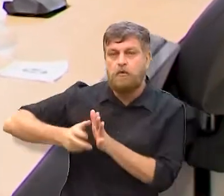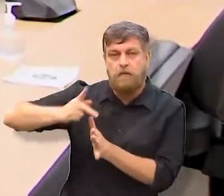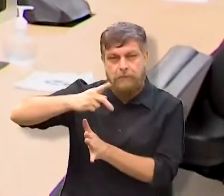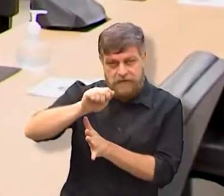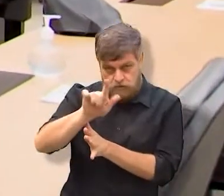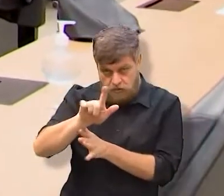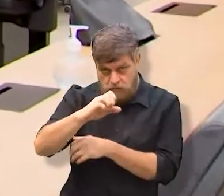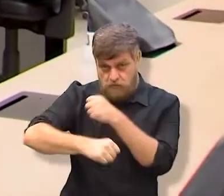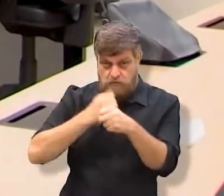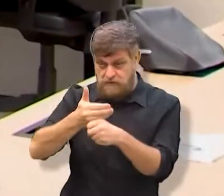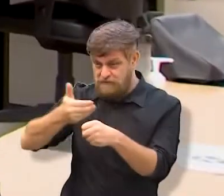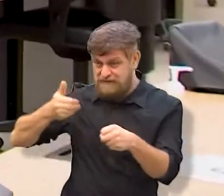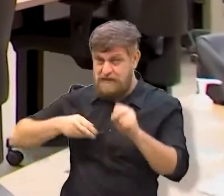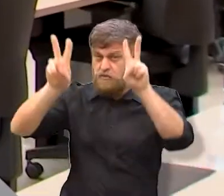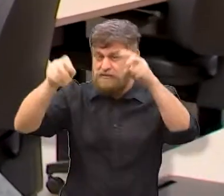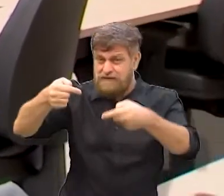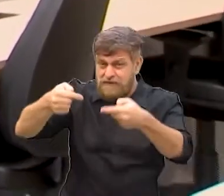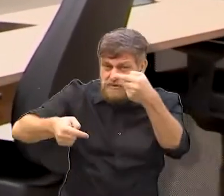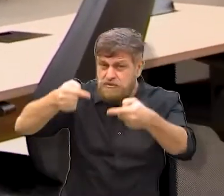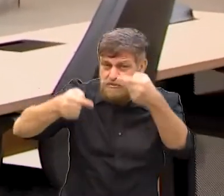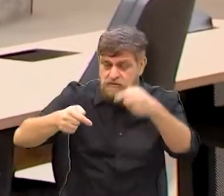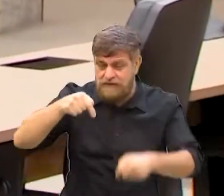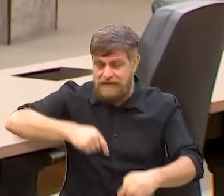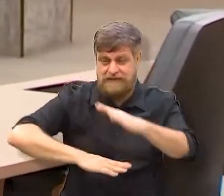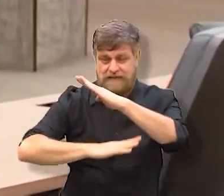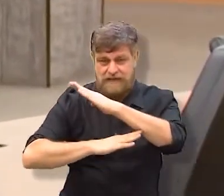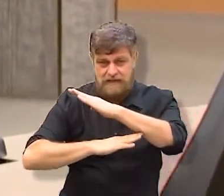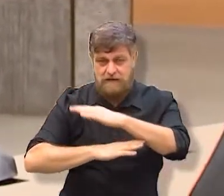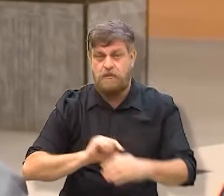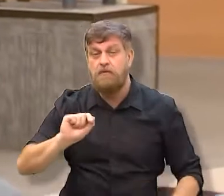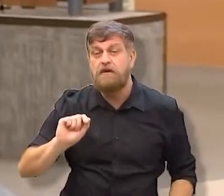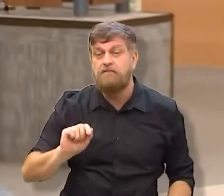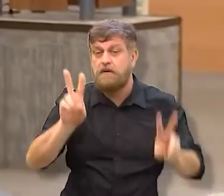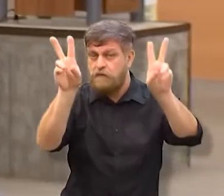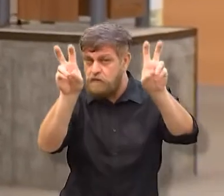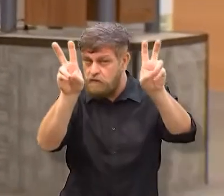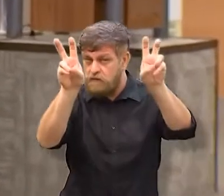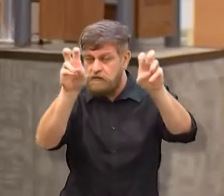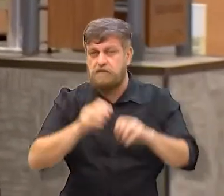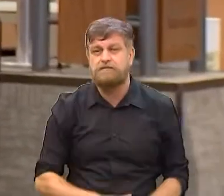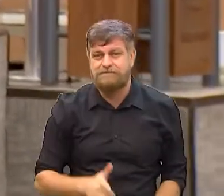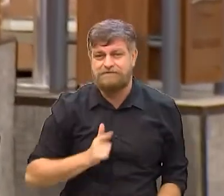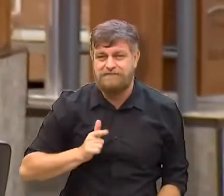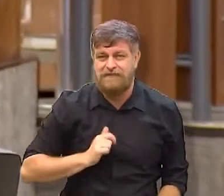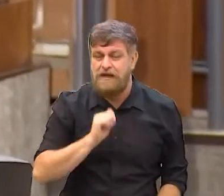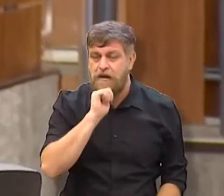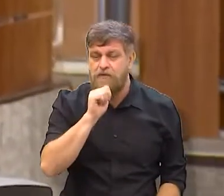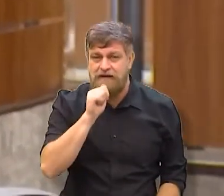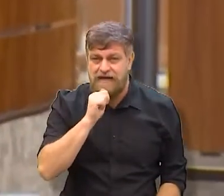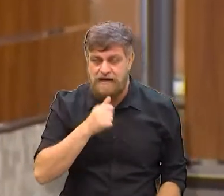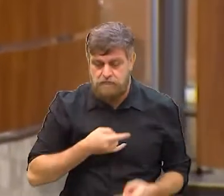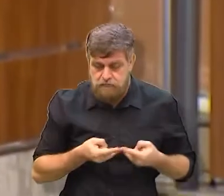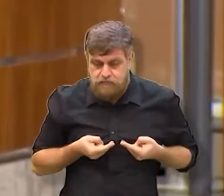E olha só, no ano passado, um dos assuntos discutidos aqui no plenário da Câmara Municipal de Campinas foi justamente a